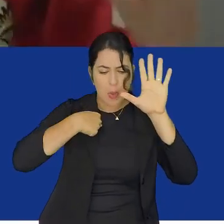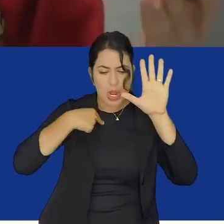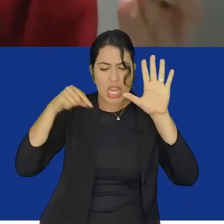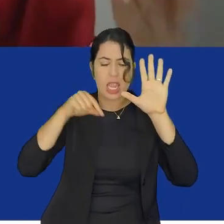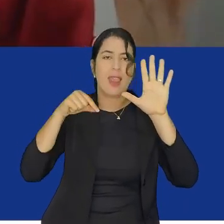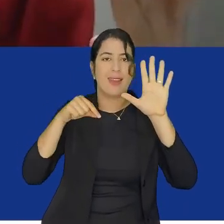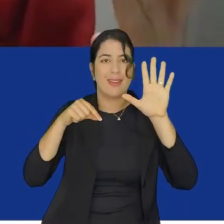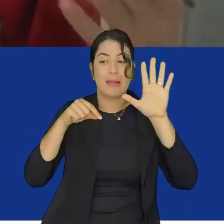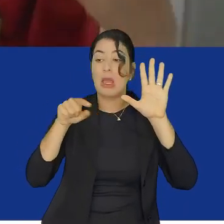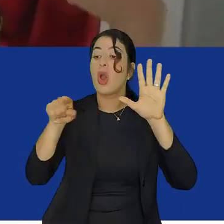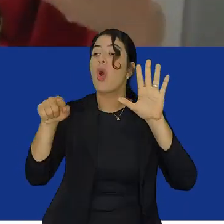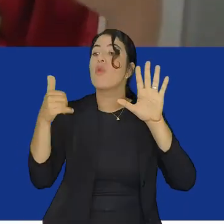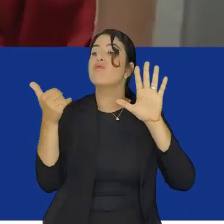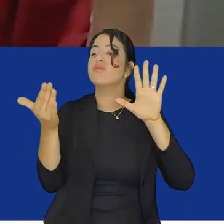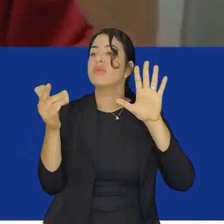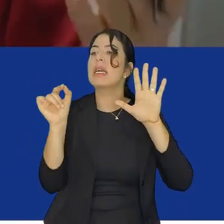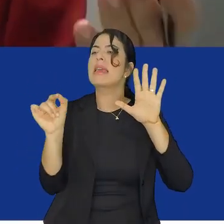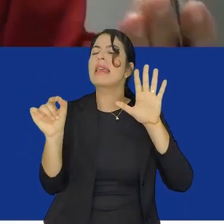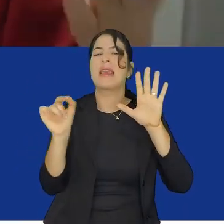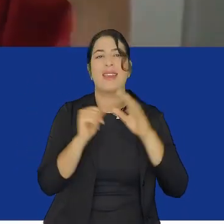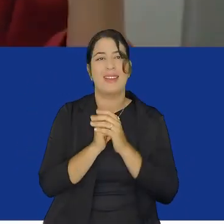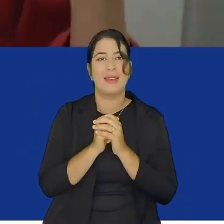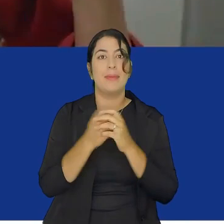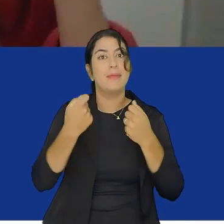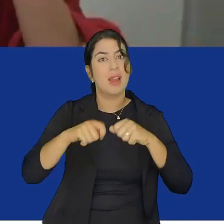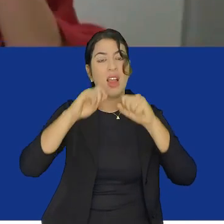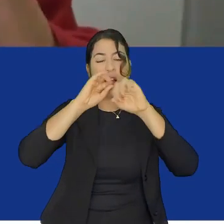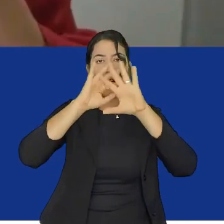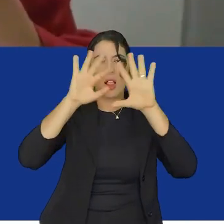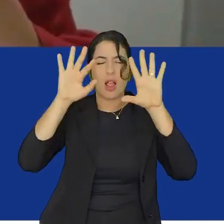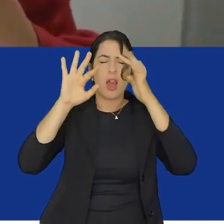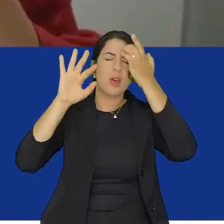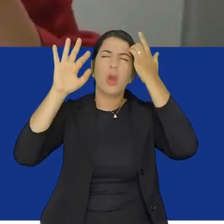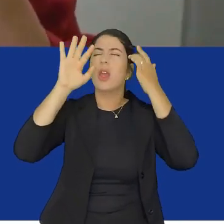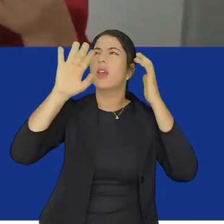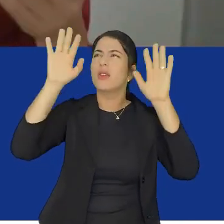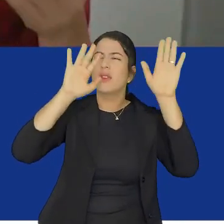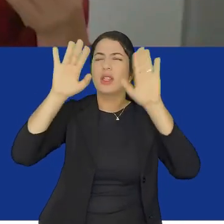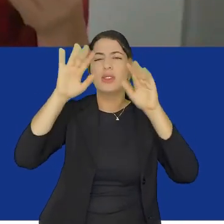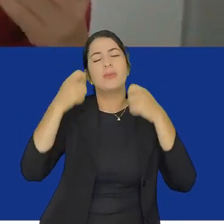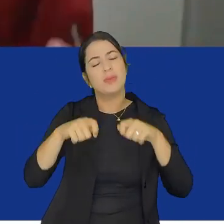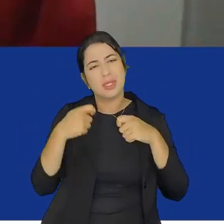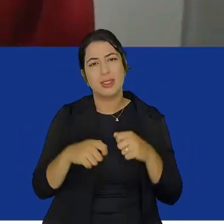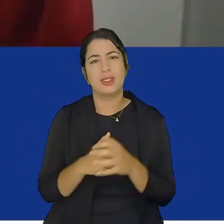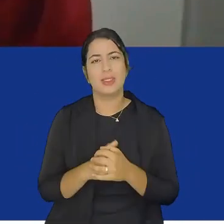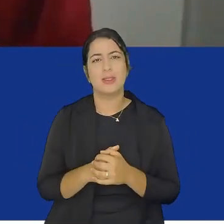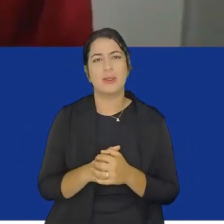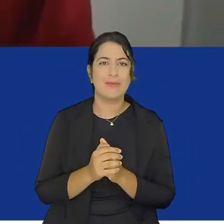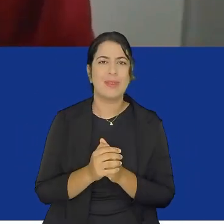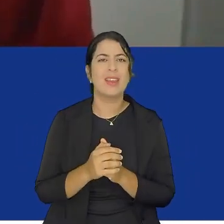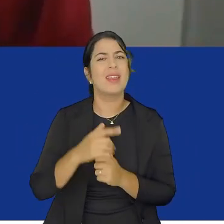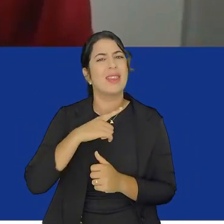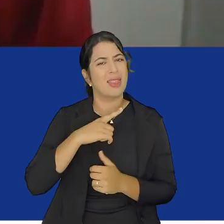sou, quem é o outro, o que eu estou oferecendo e o que que eu estou recebendo de volta, né? De